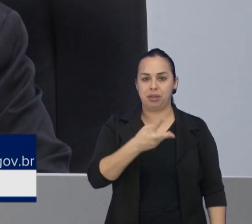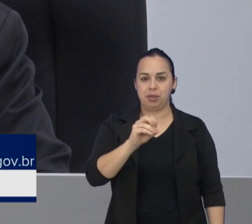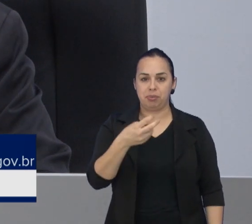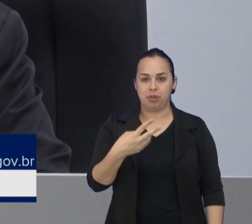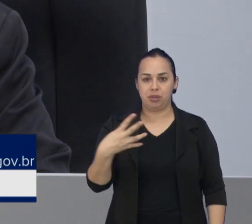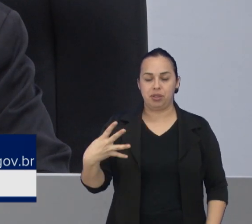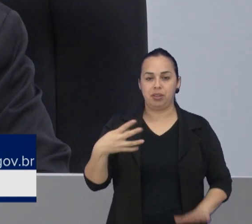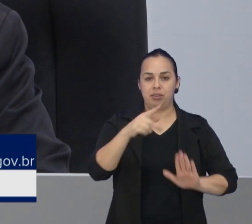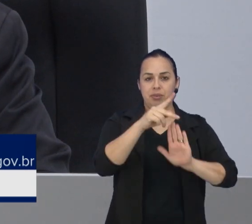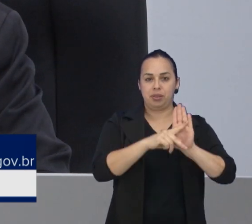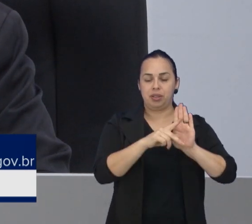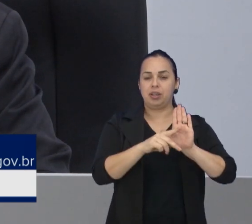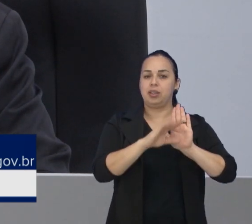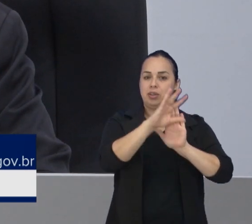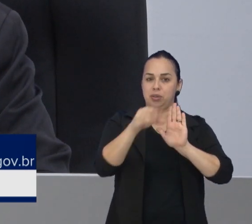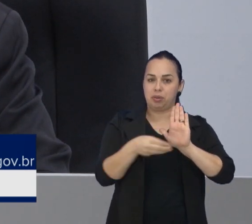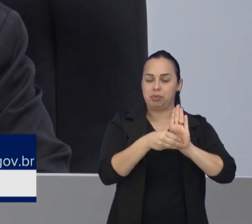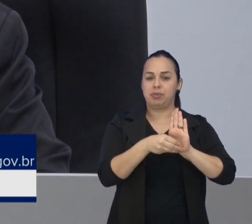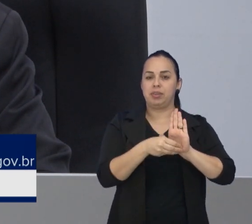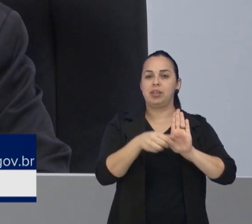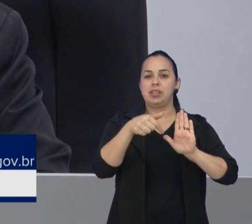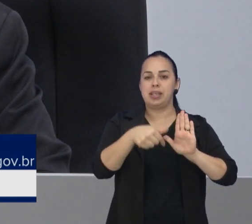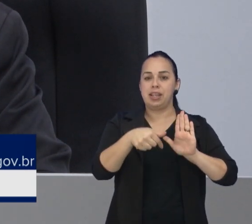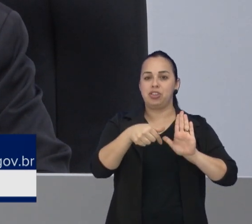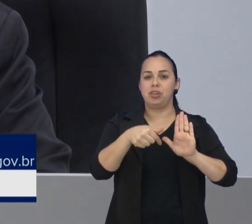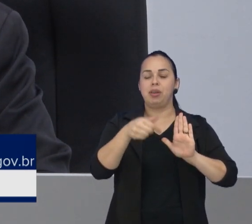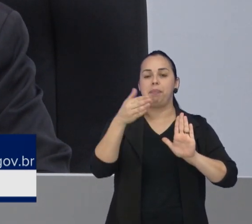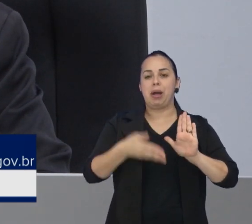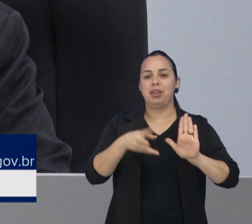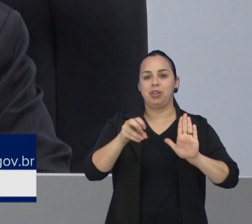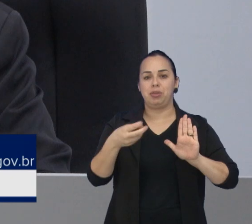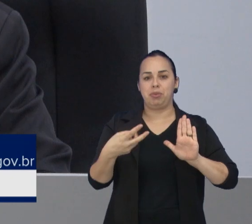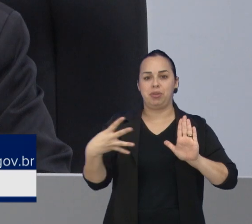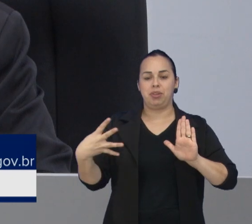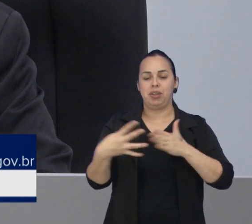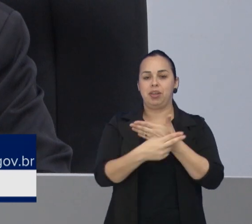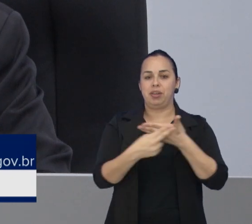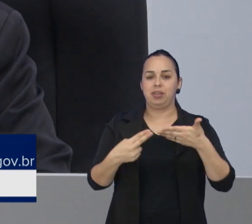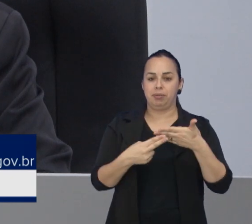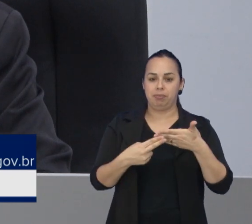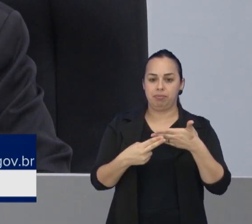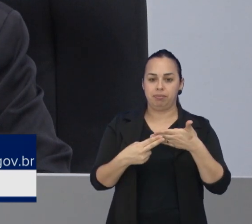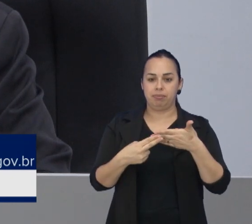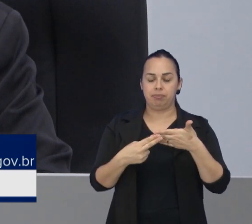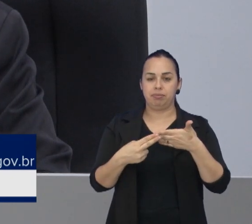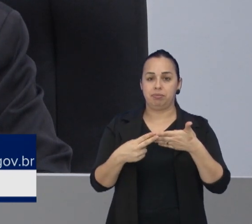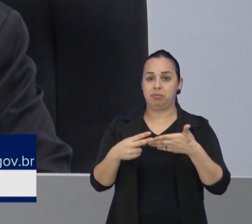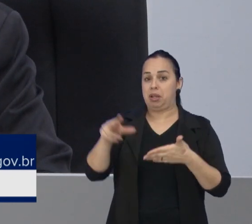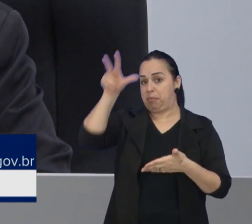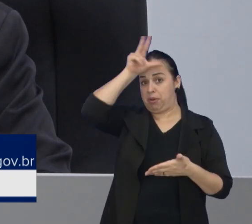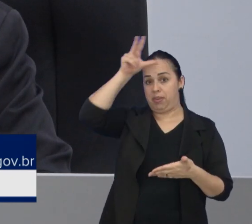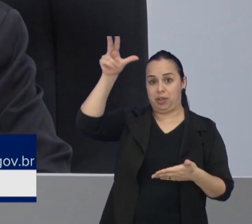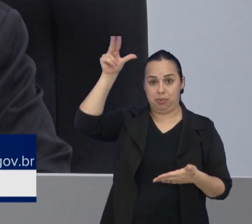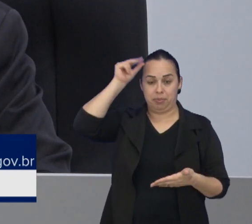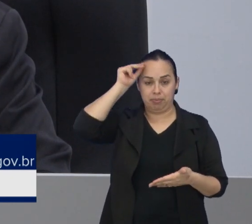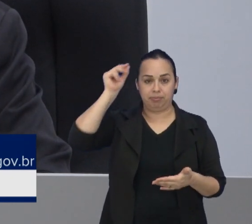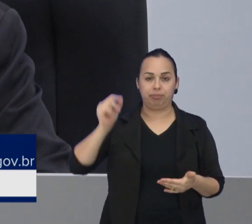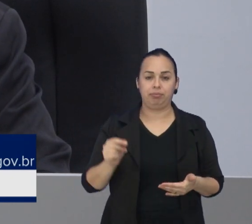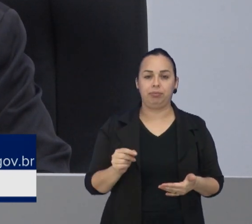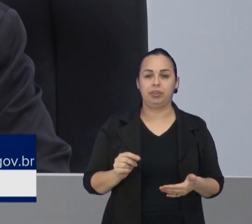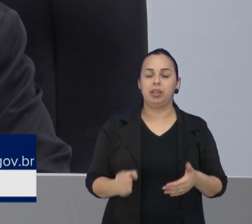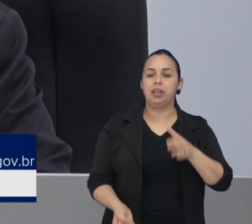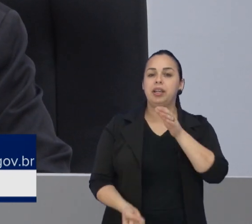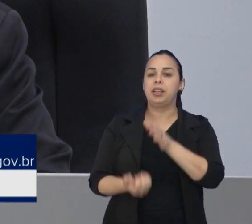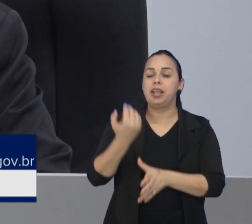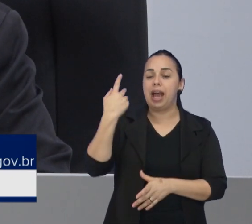6826/2024, projeto de lei complementar número 7/2024, autoria, Poder Executivo. Institui